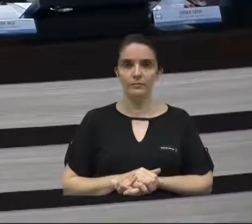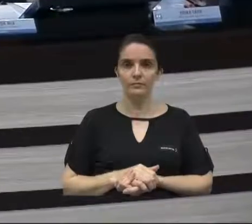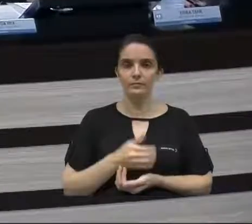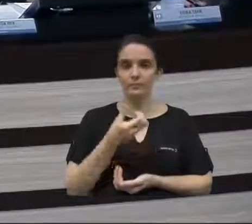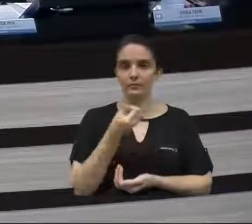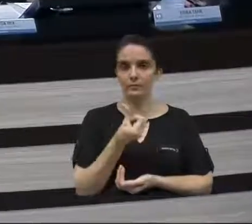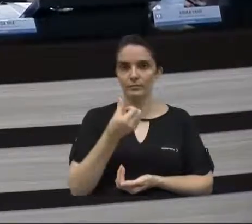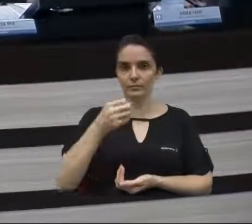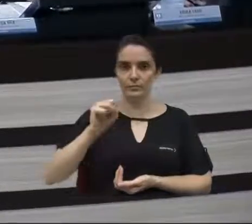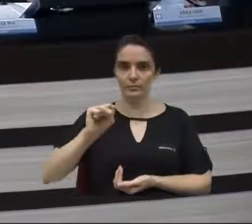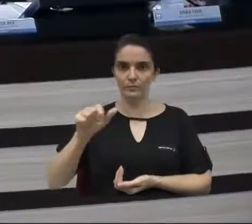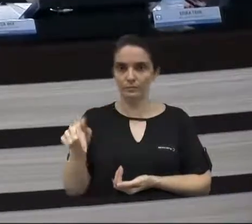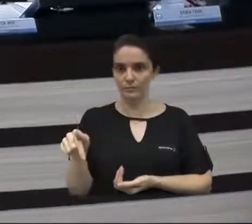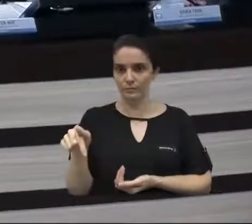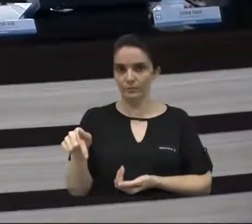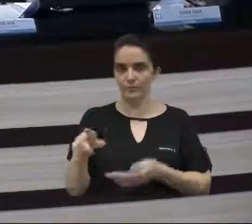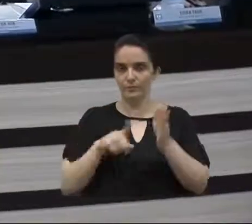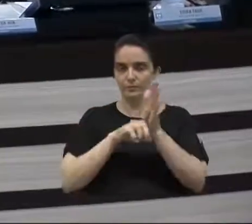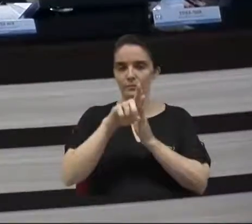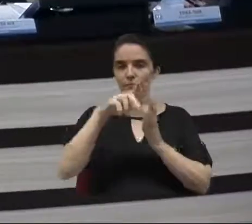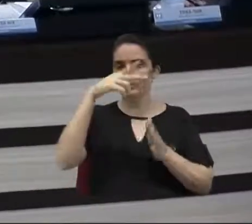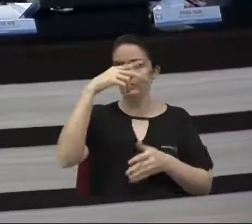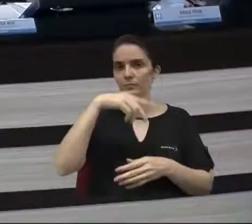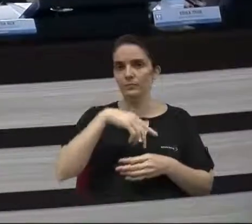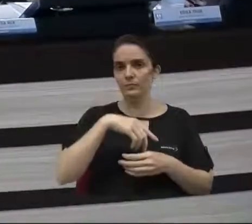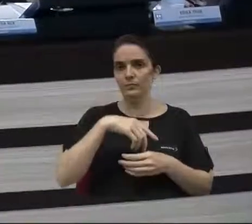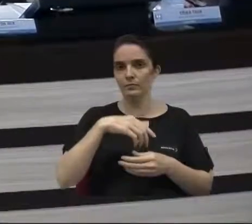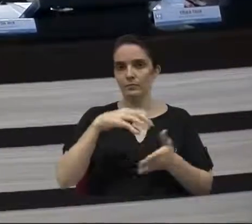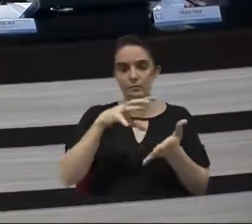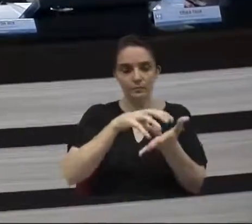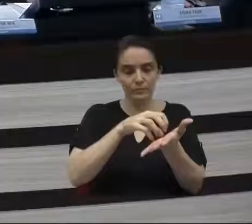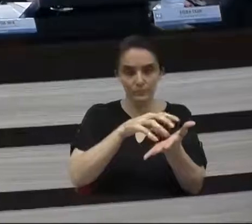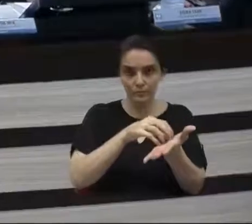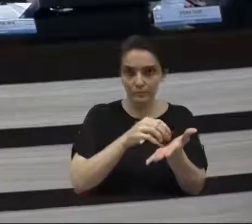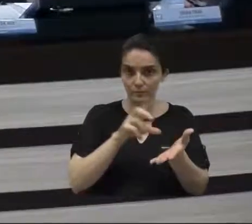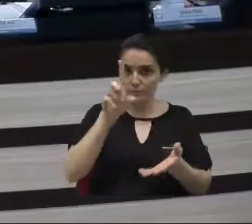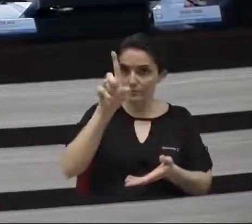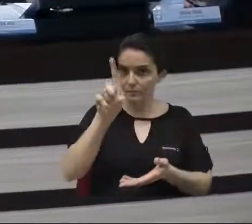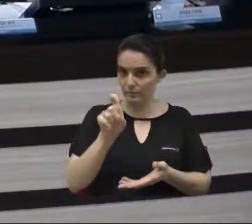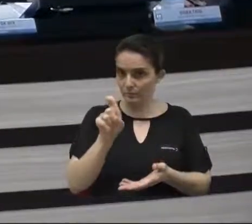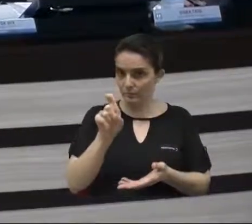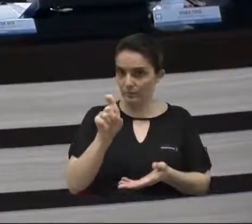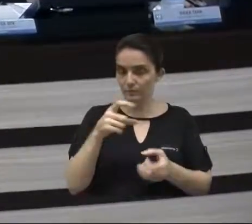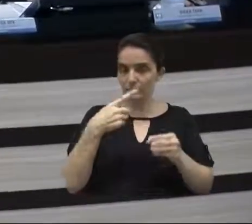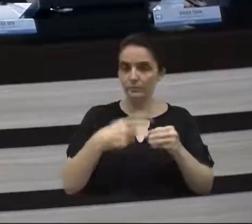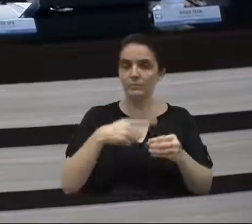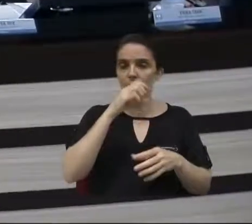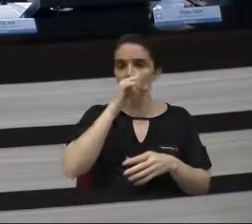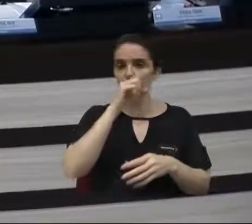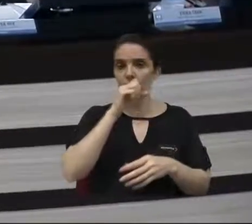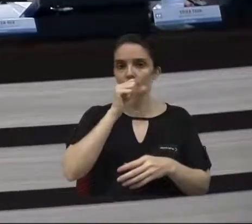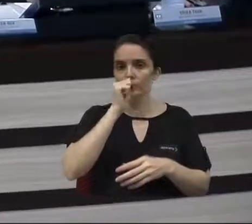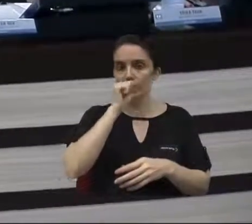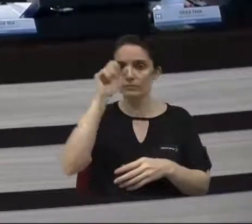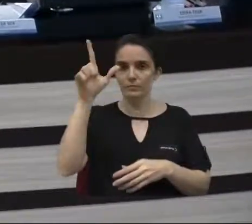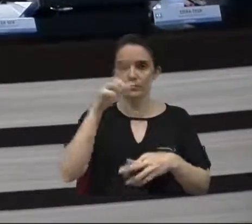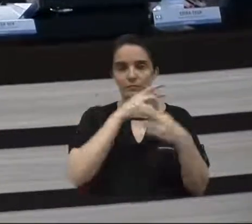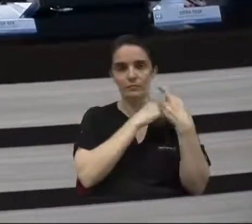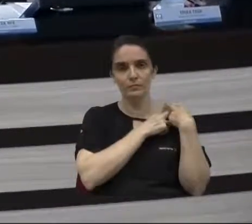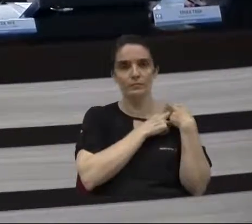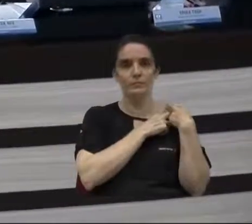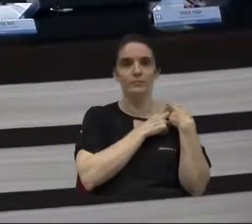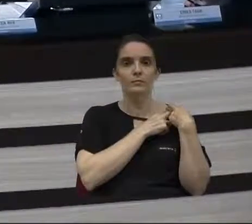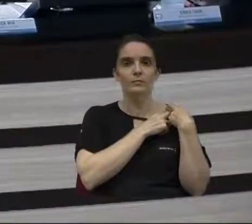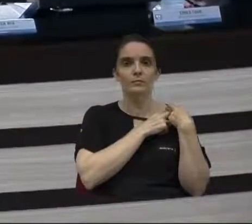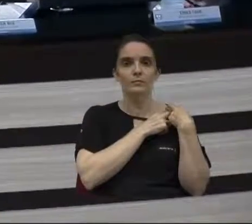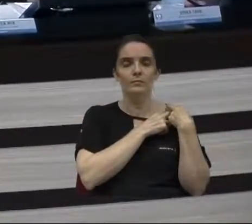Requerimento 687 requer informações sobre o cadastro único no município de Limeira, autoria da